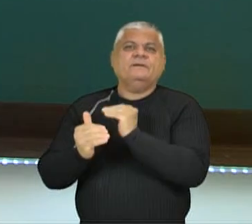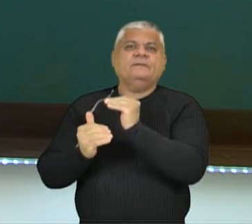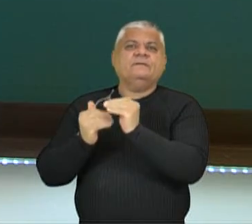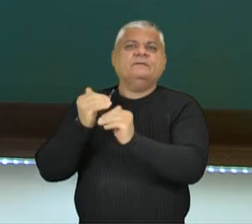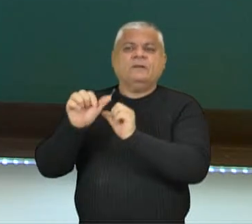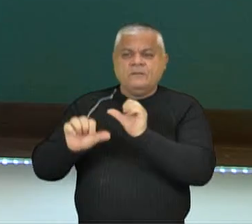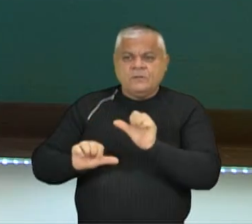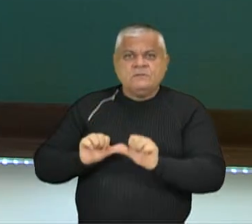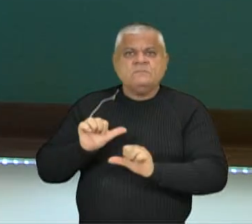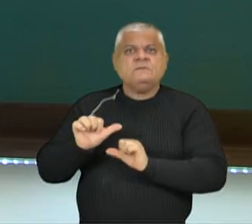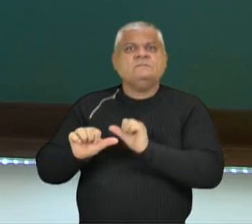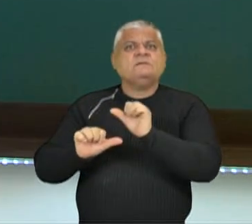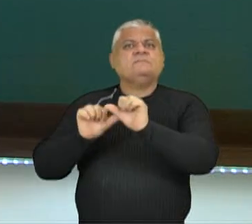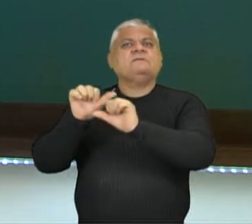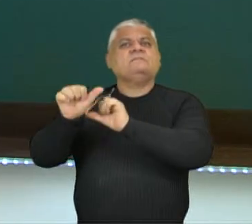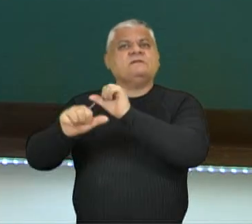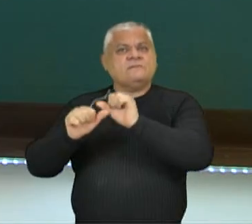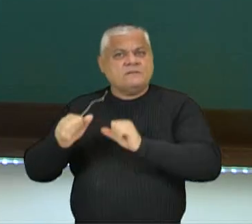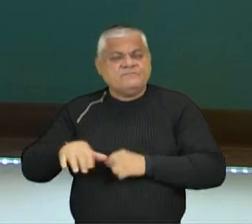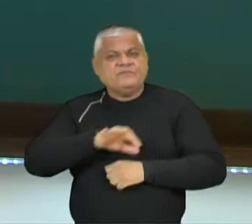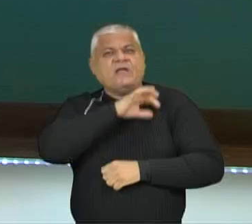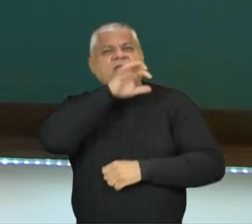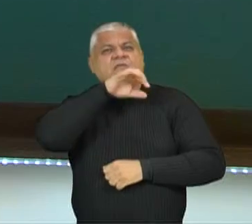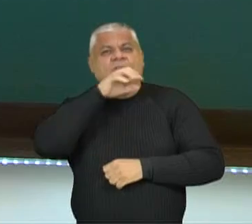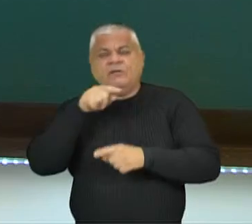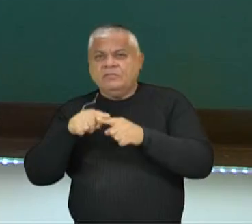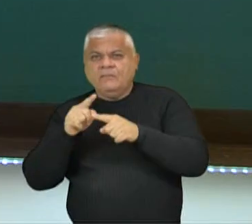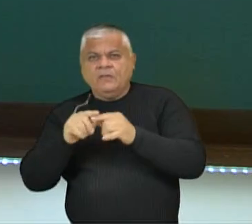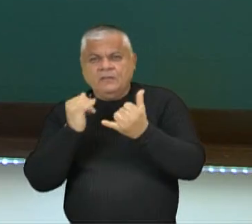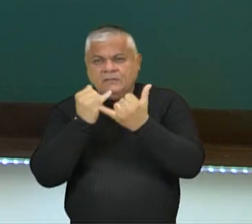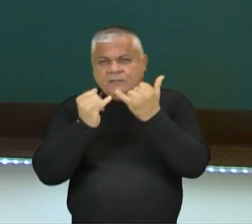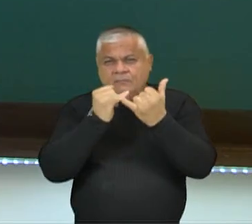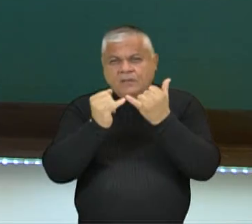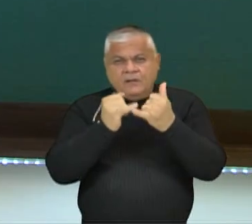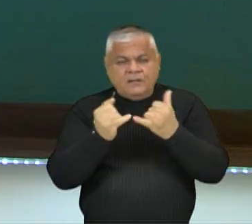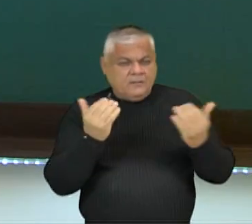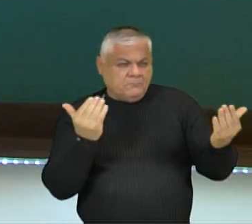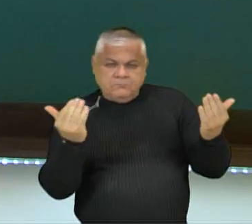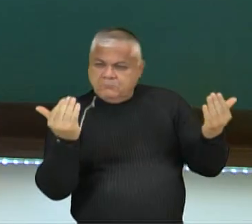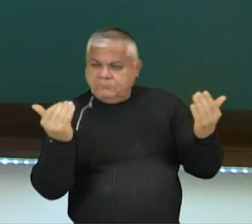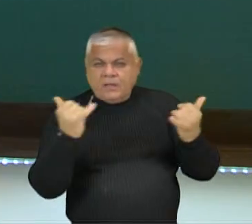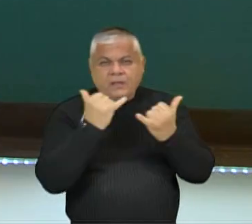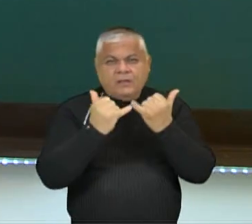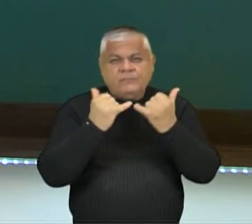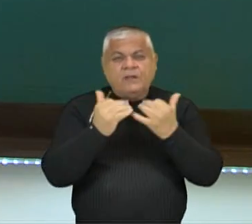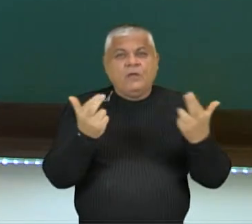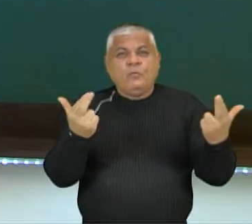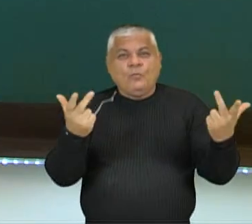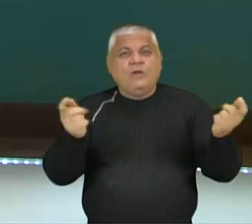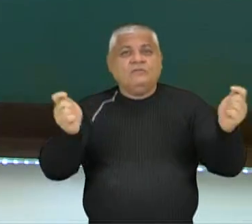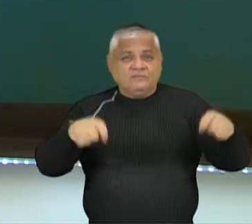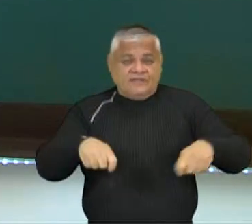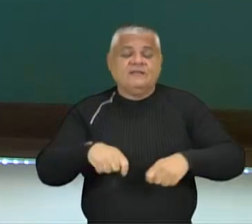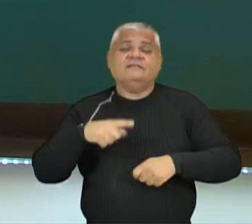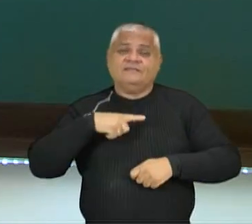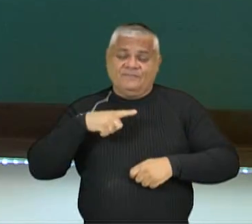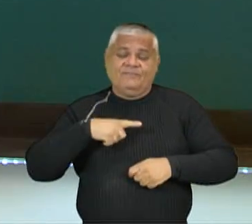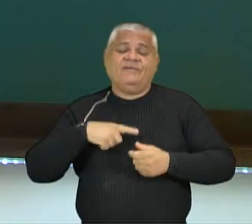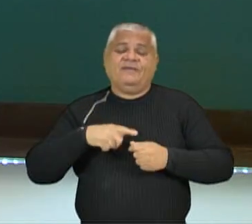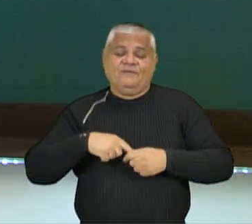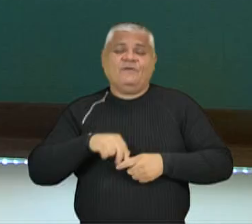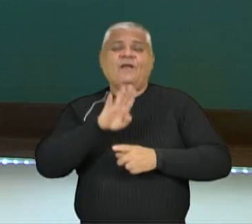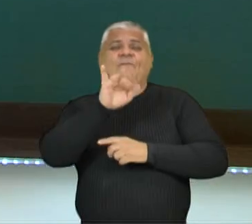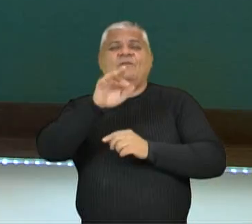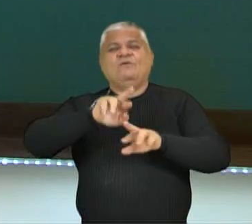de modificação dos seres e as semelhanças que eles também podem apresentar com a biodiversidade que a gente